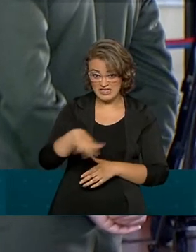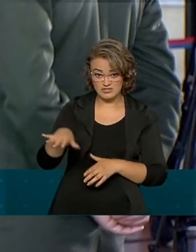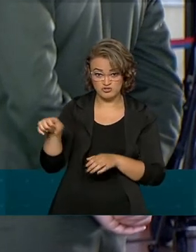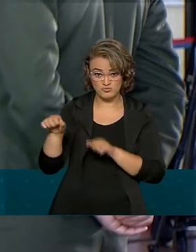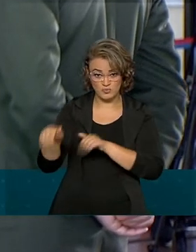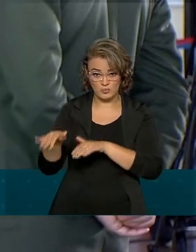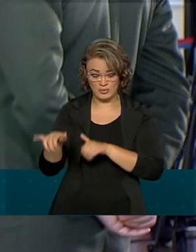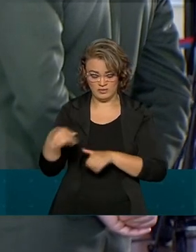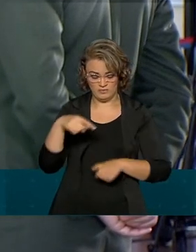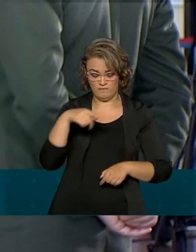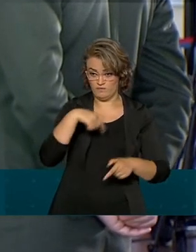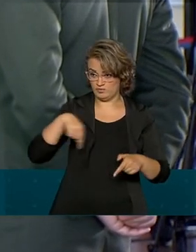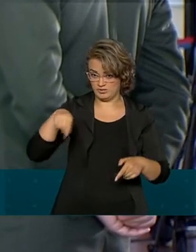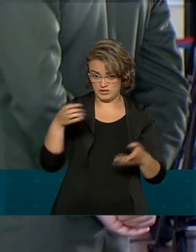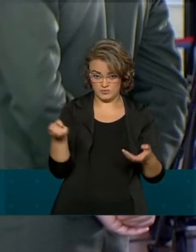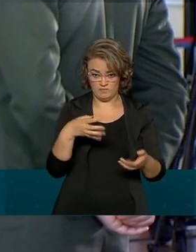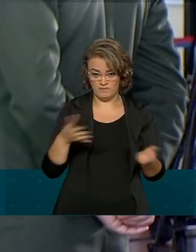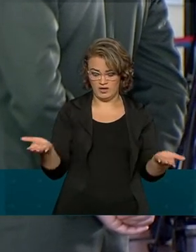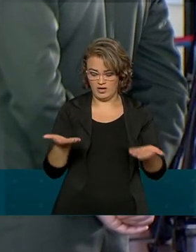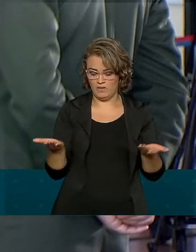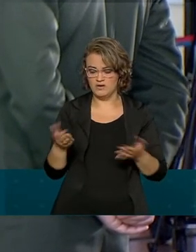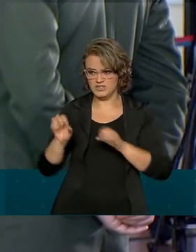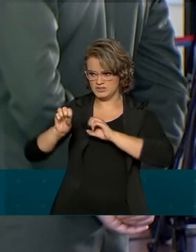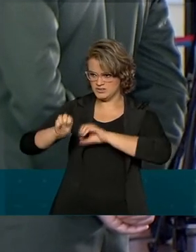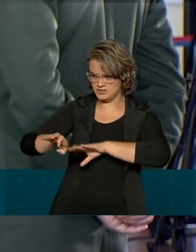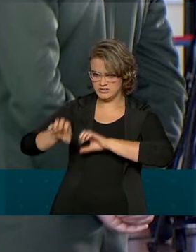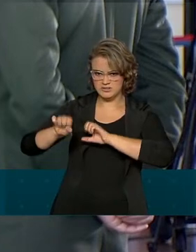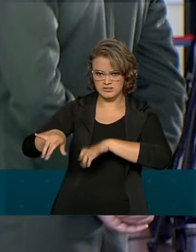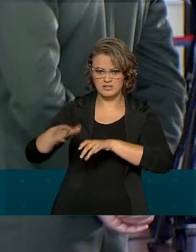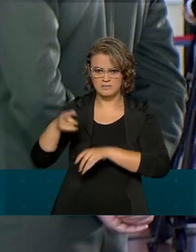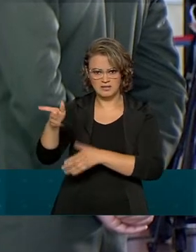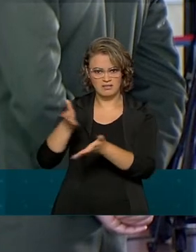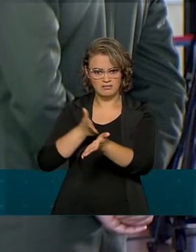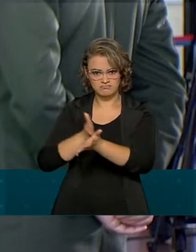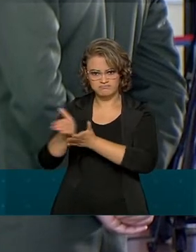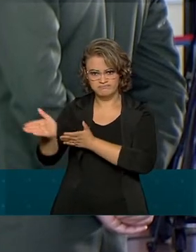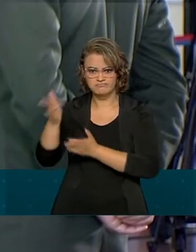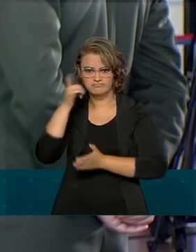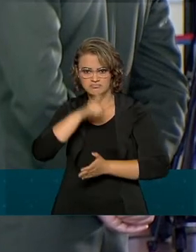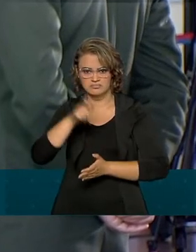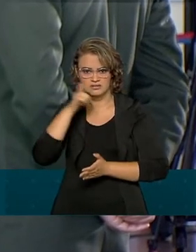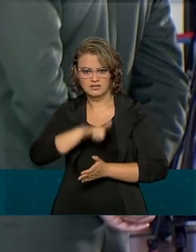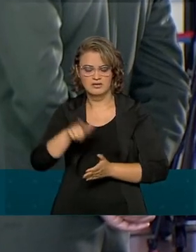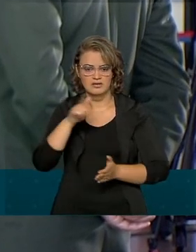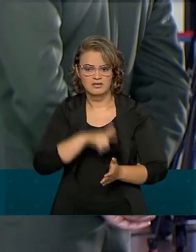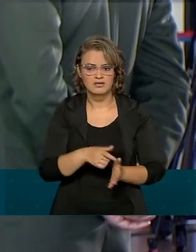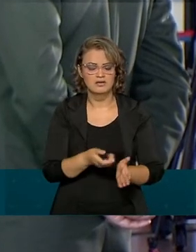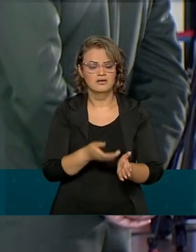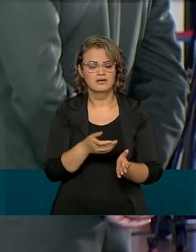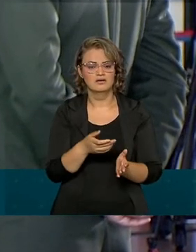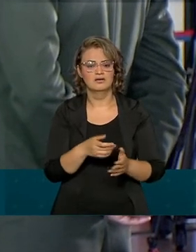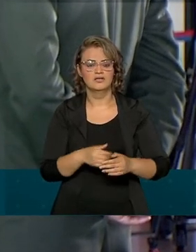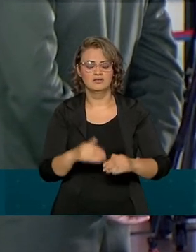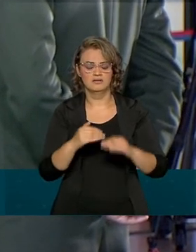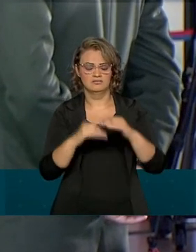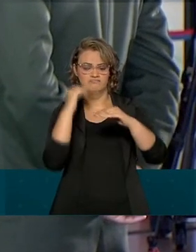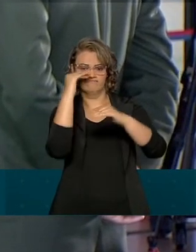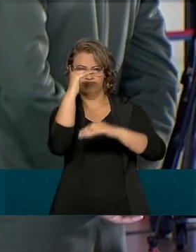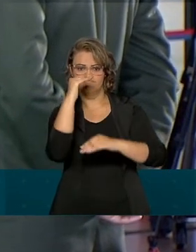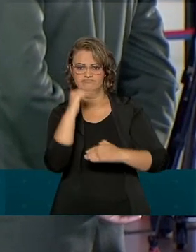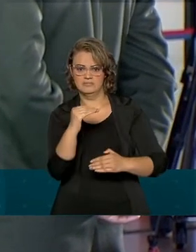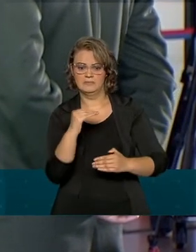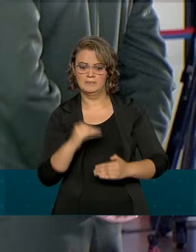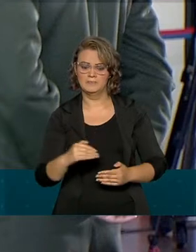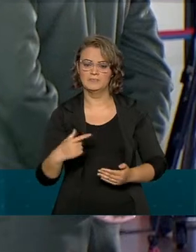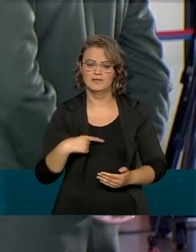destreza técnica e habilidade para refrega devem continuaram parados nas Rios das bases da hierarquia e da